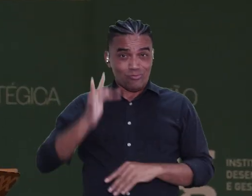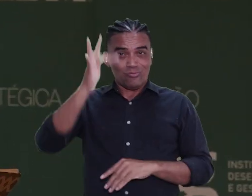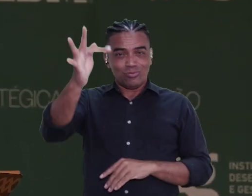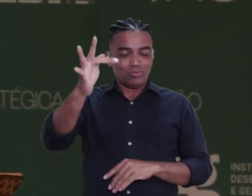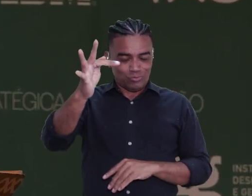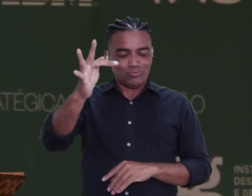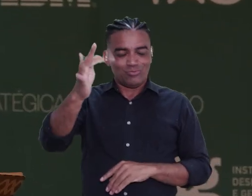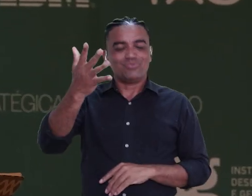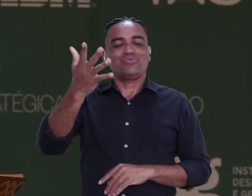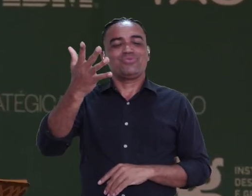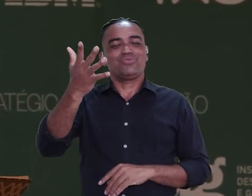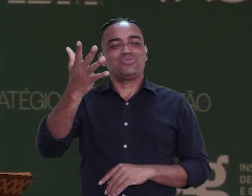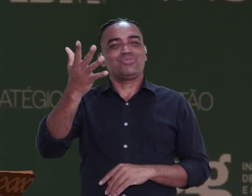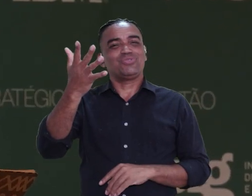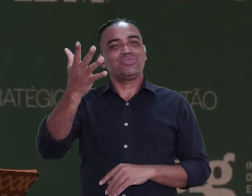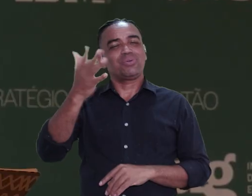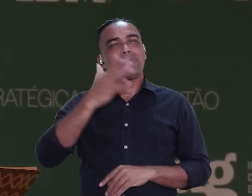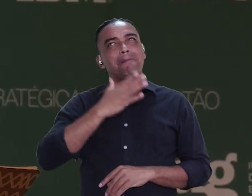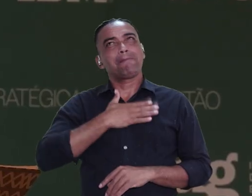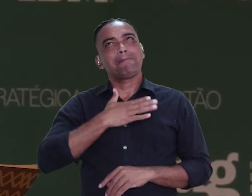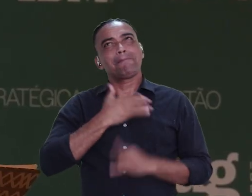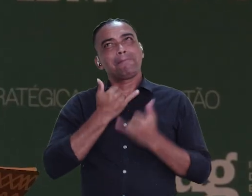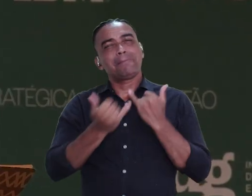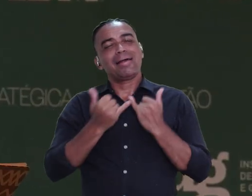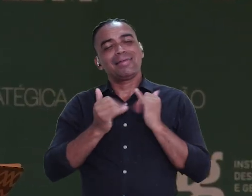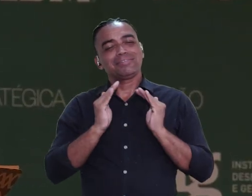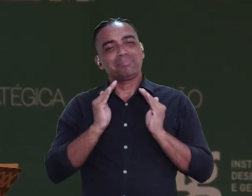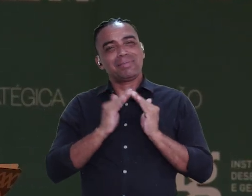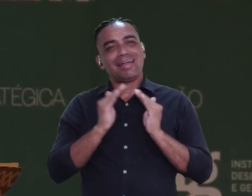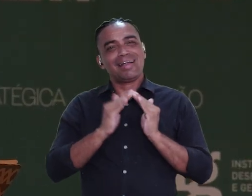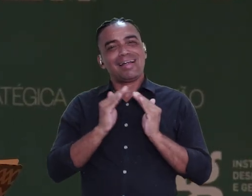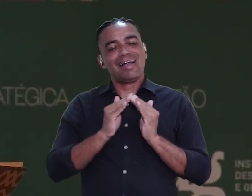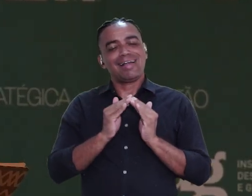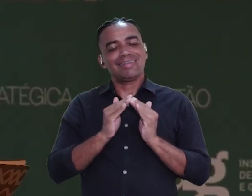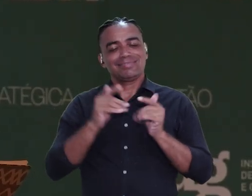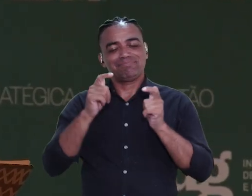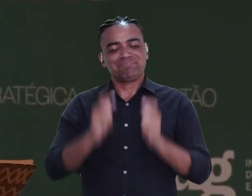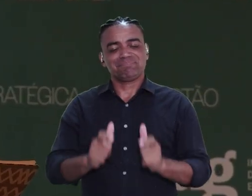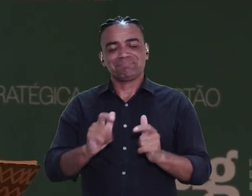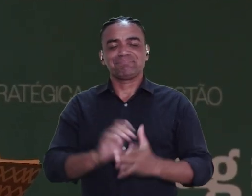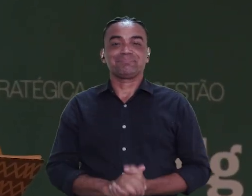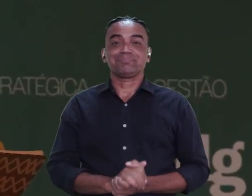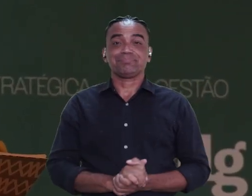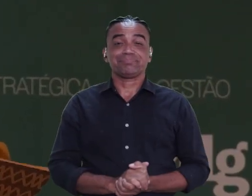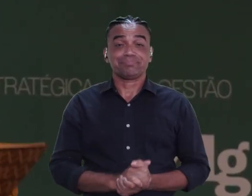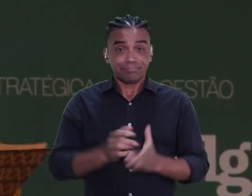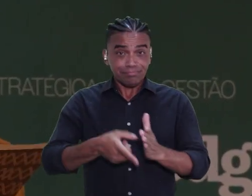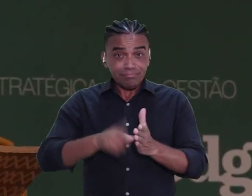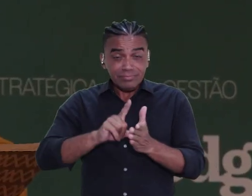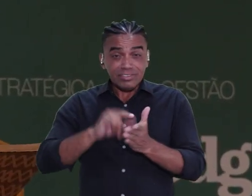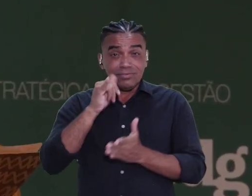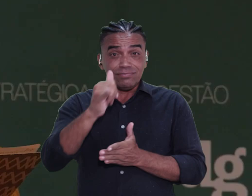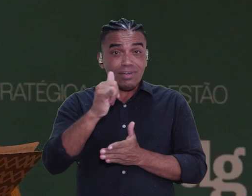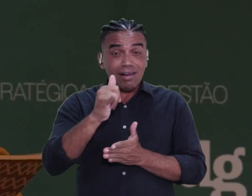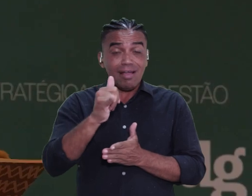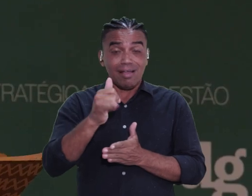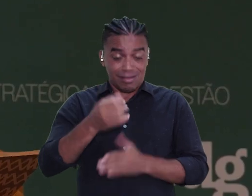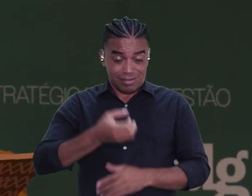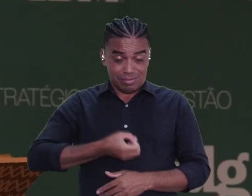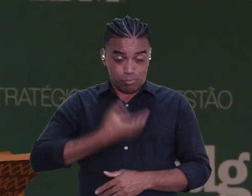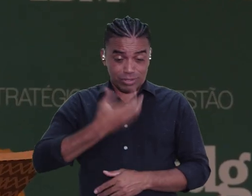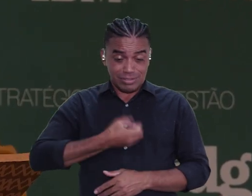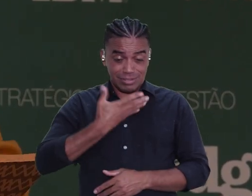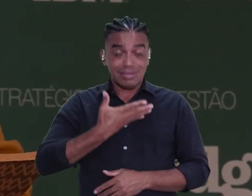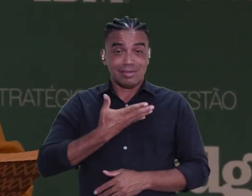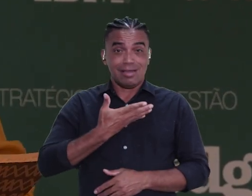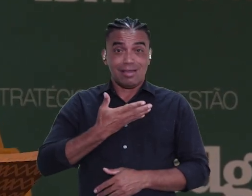né, aqui nesse terreiro, nesse território. E antes de falar de No Meio do Caminho,